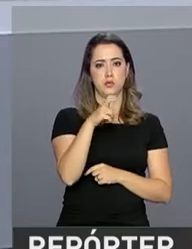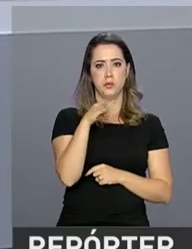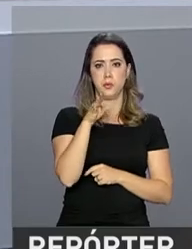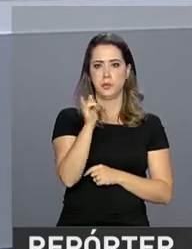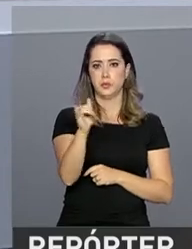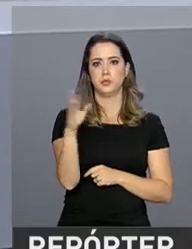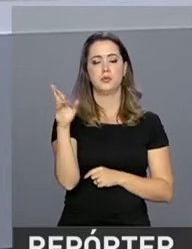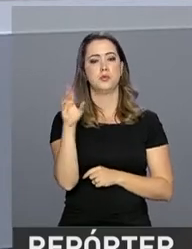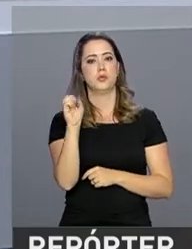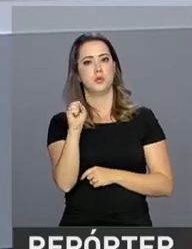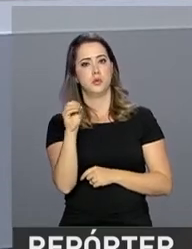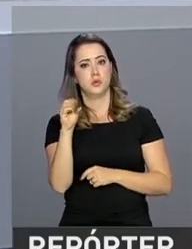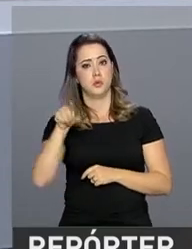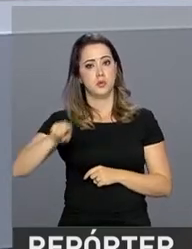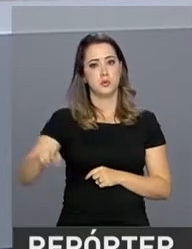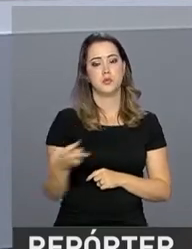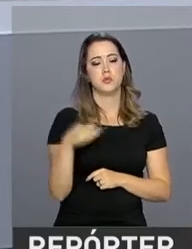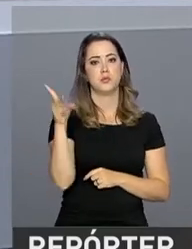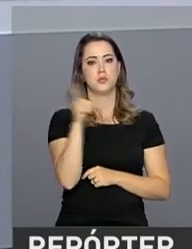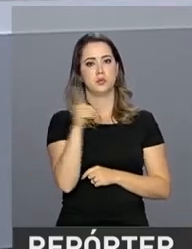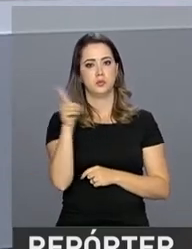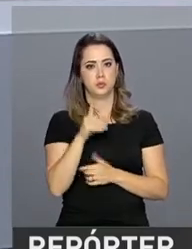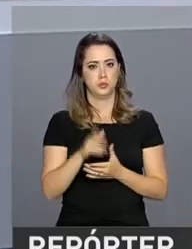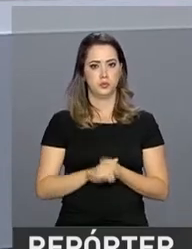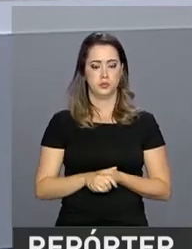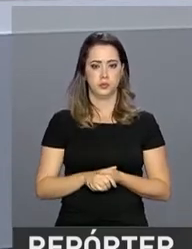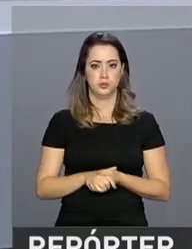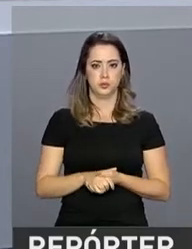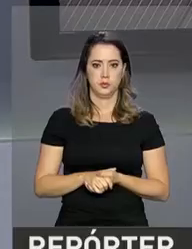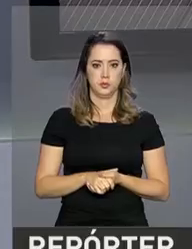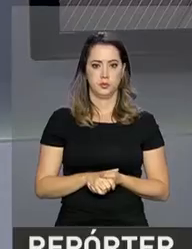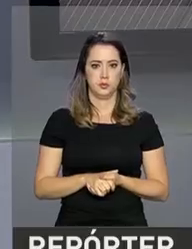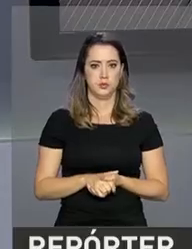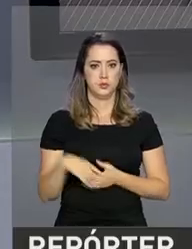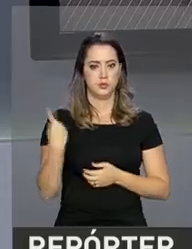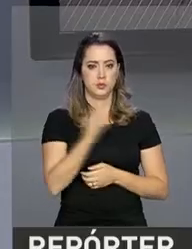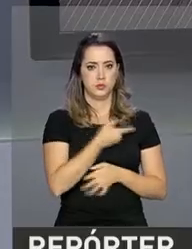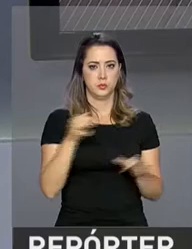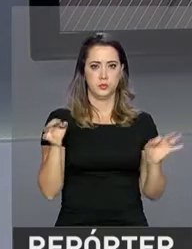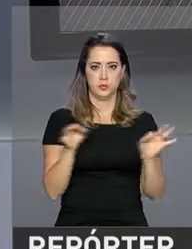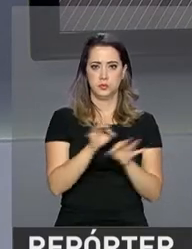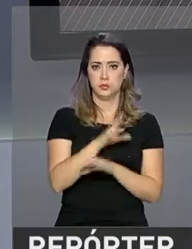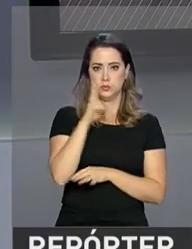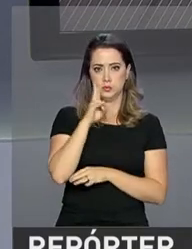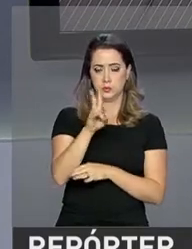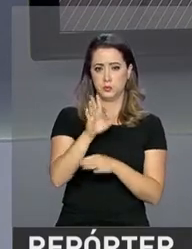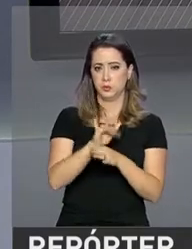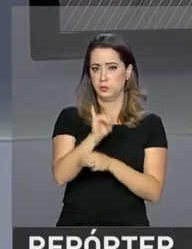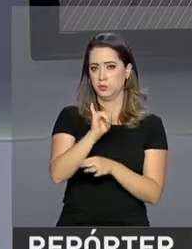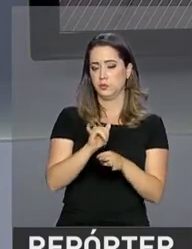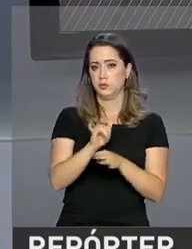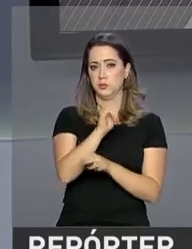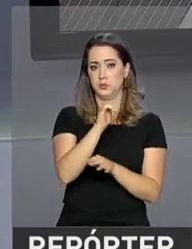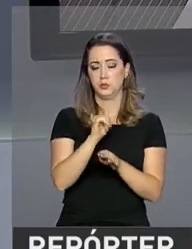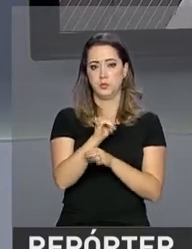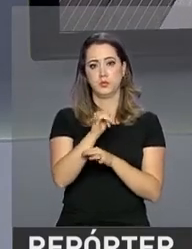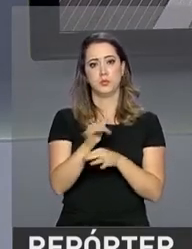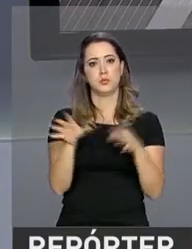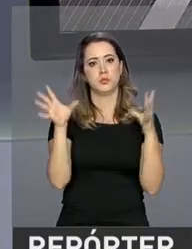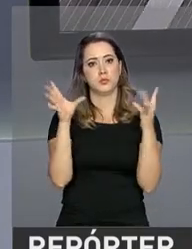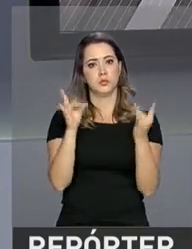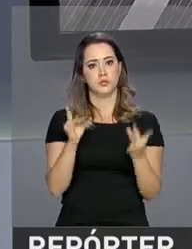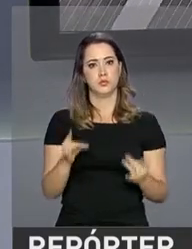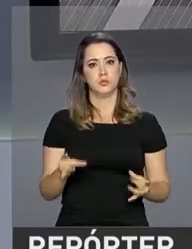25 milhões e 800 mil dólares nós ficamos por aqui você pode rever as reportagens no